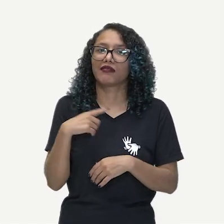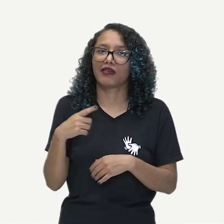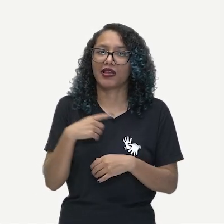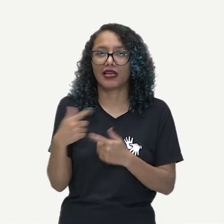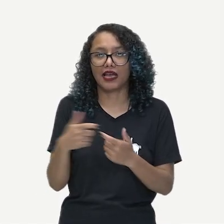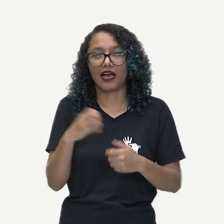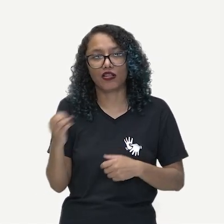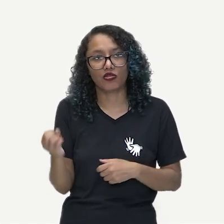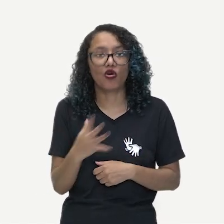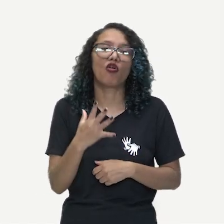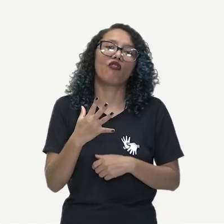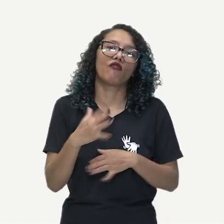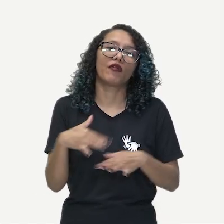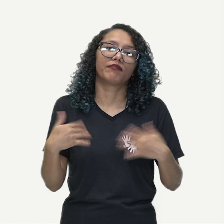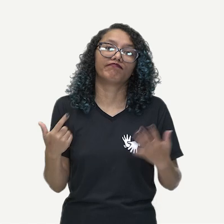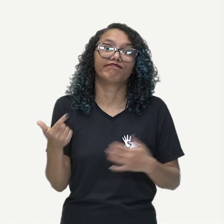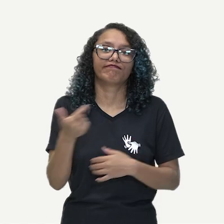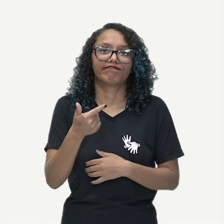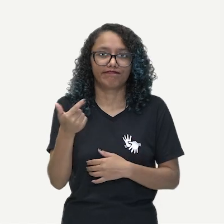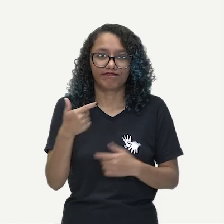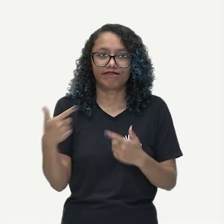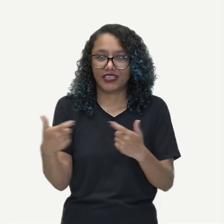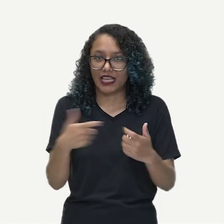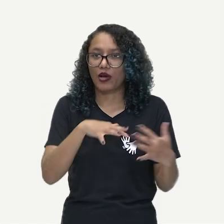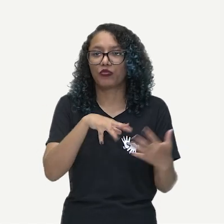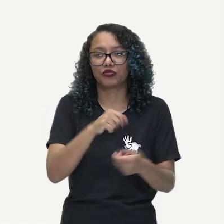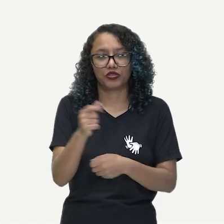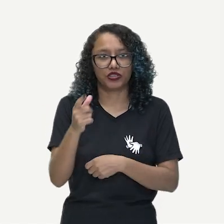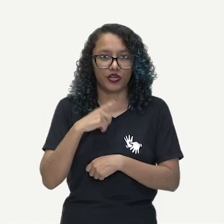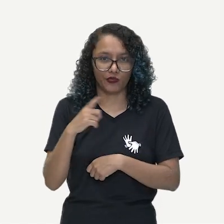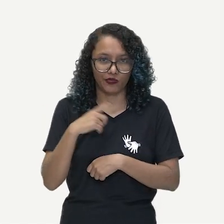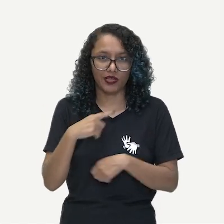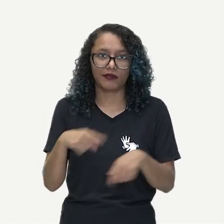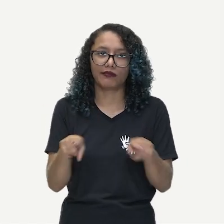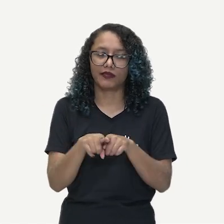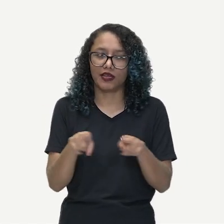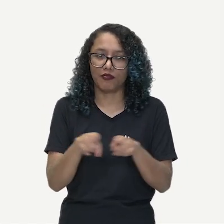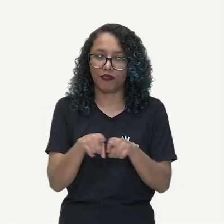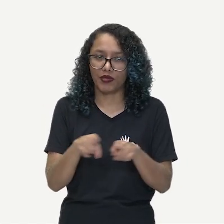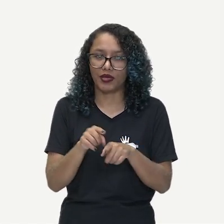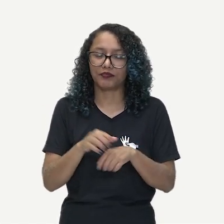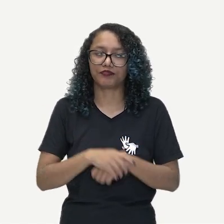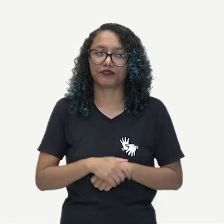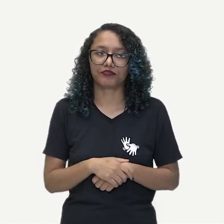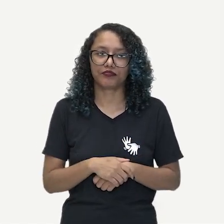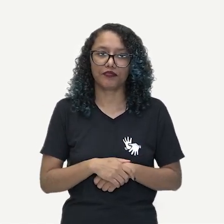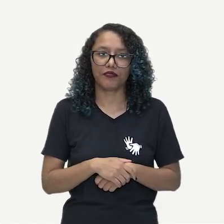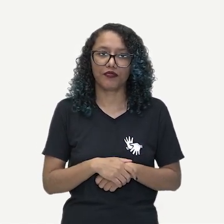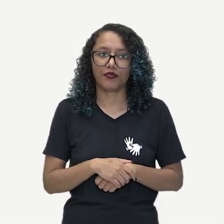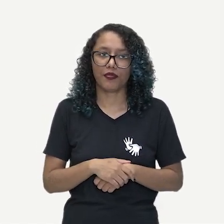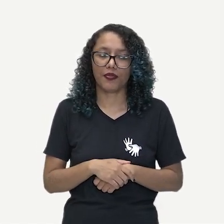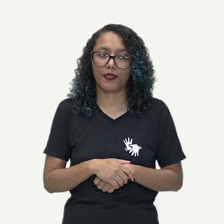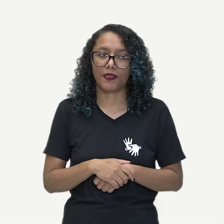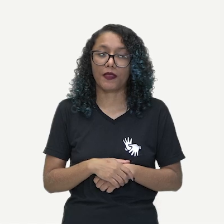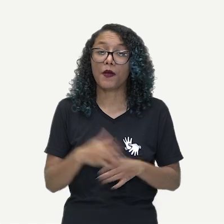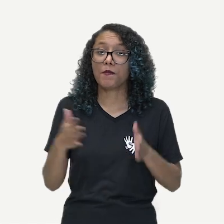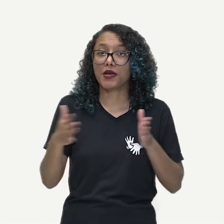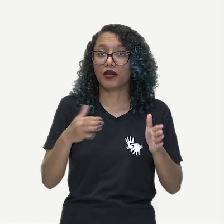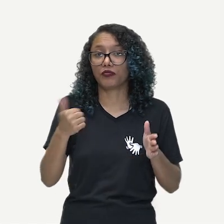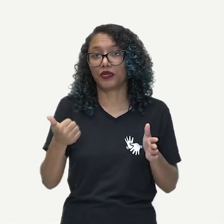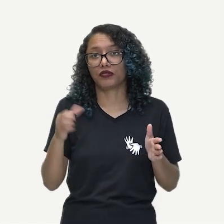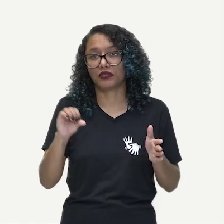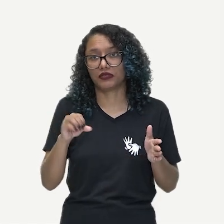é a chamada Segunda Guerra Mundial. Então, após a Segunda Guerra Mundial, que vai acontecer no período de 1939